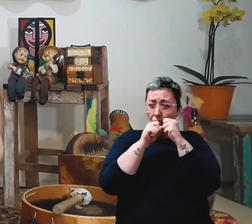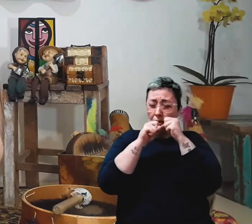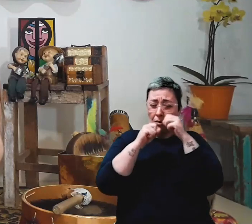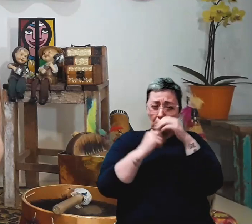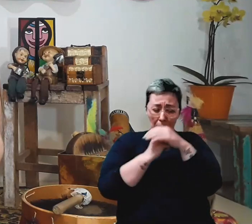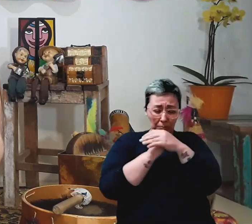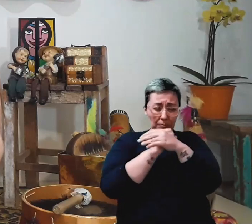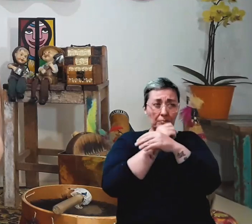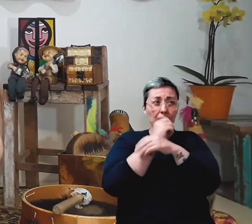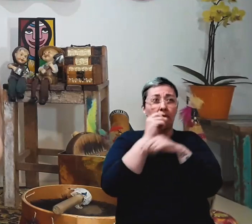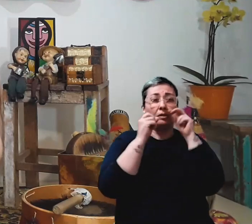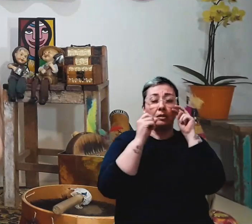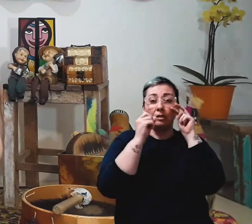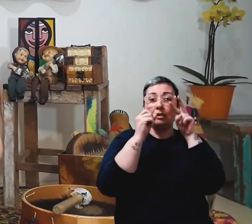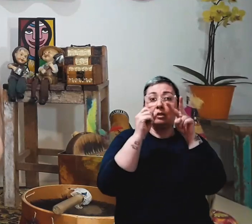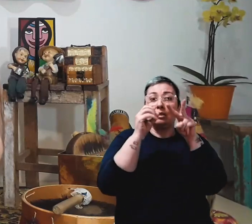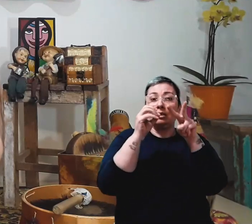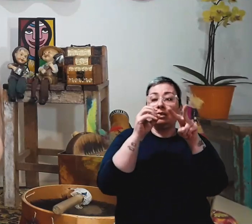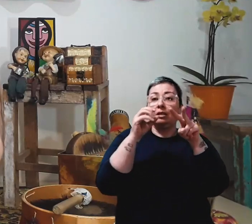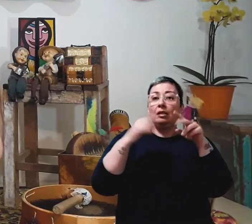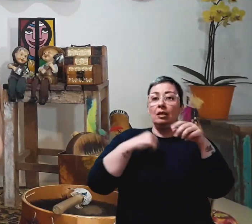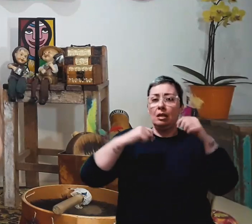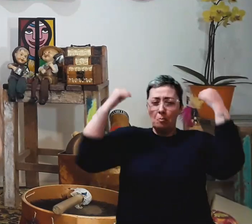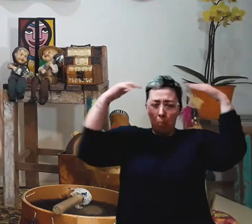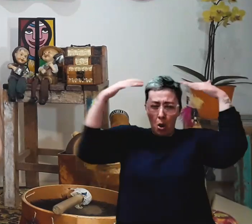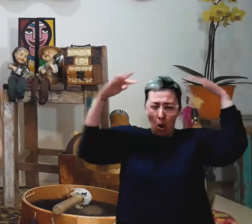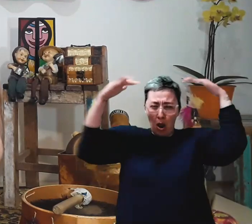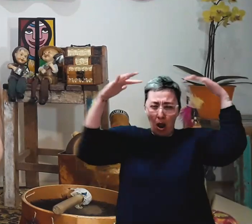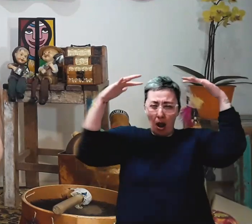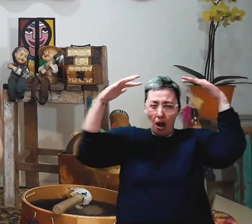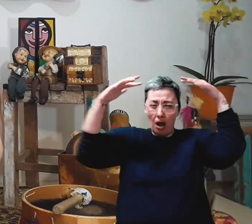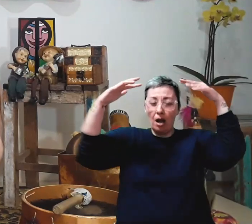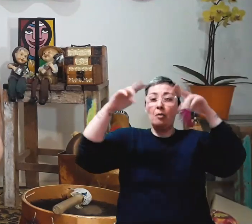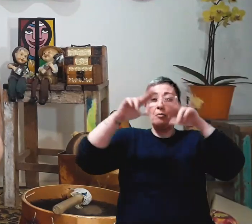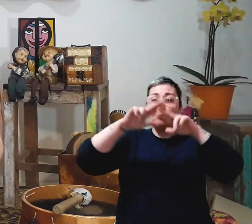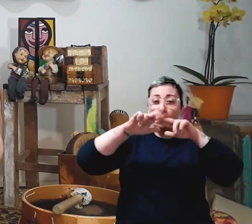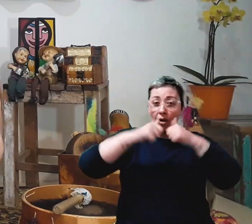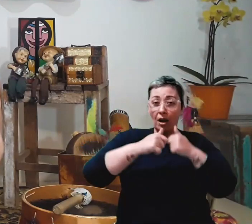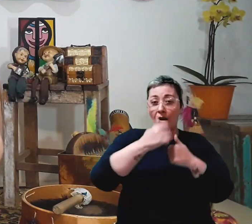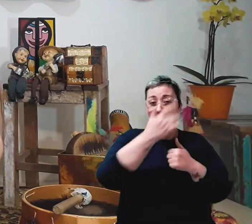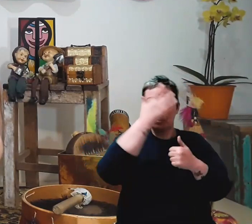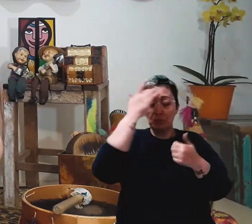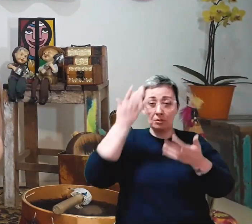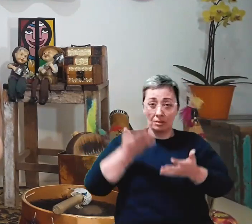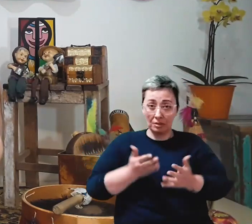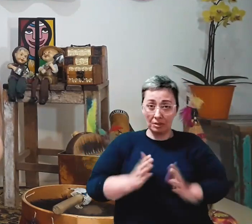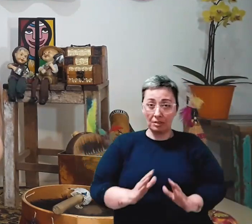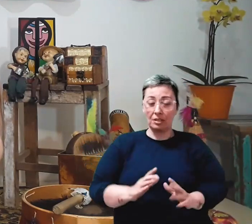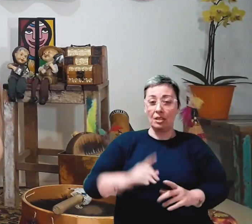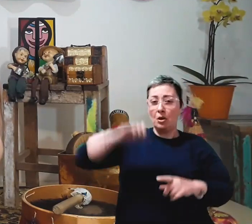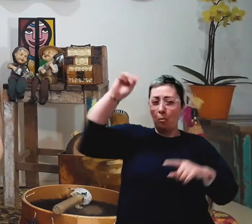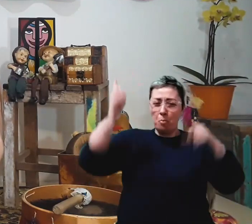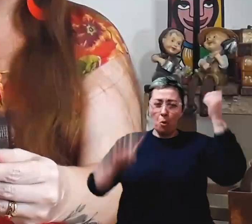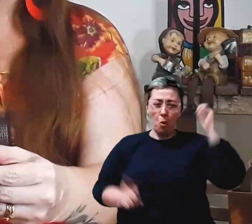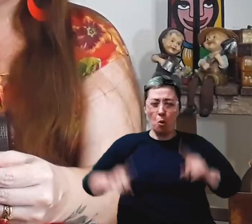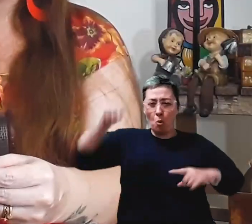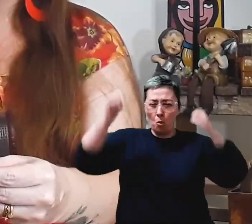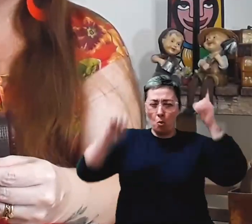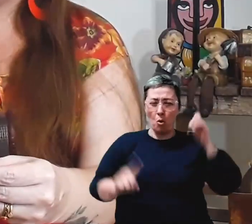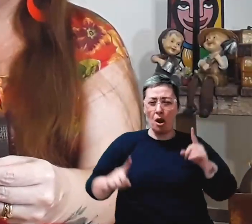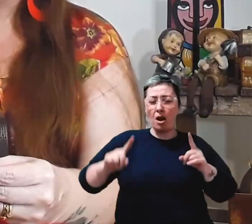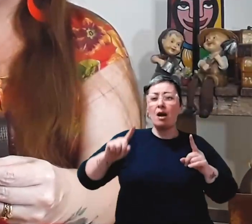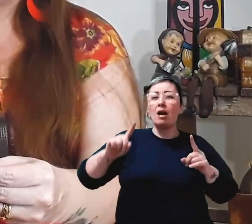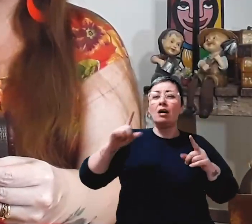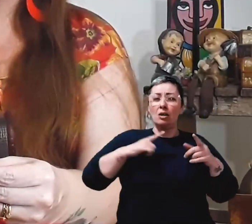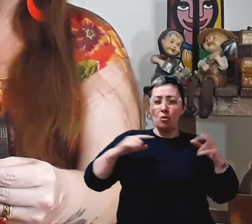dia e houve grande trovoada em honra de quem nascia. Coriscos relampejavam e os raios